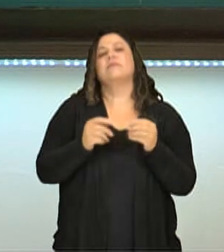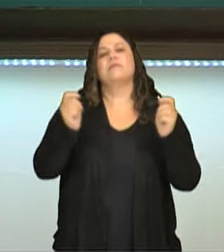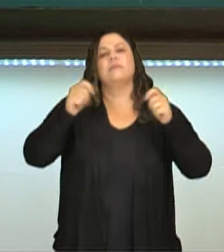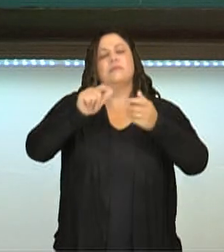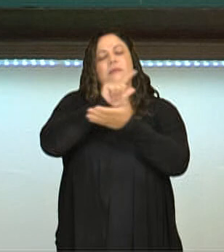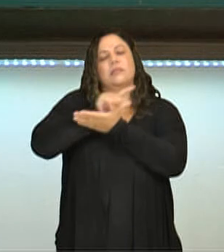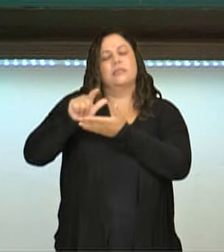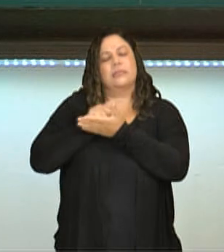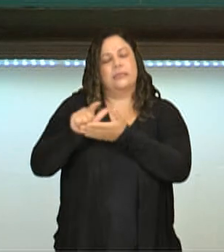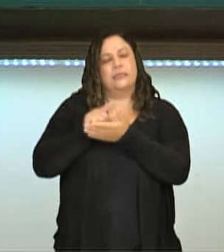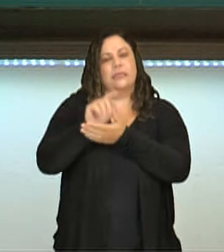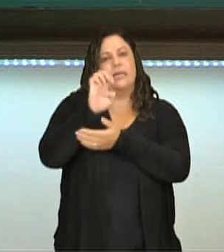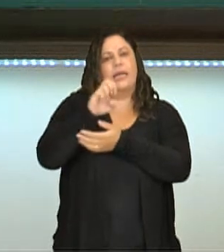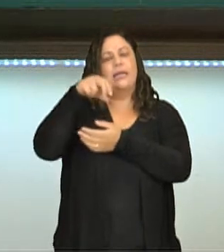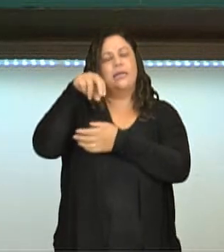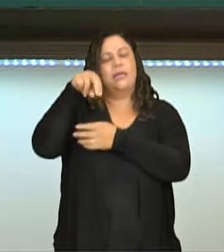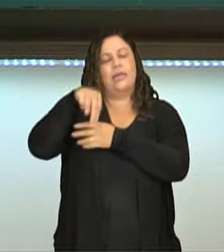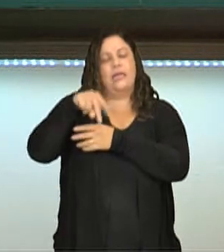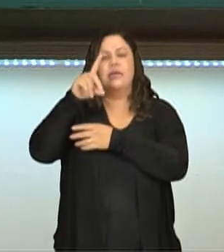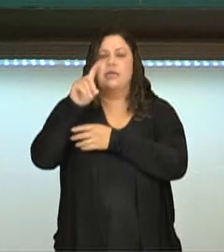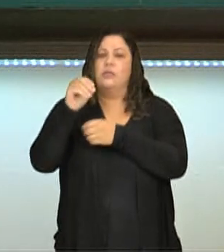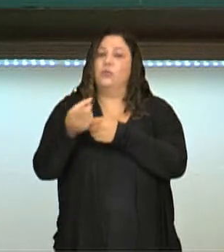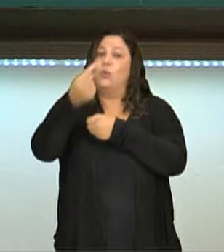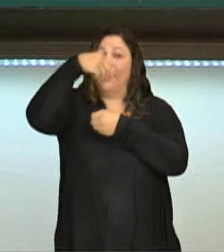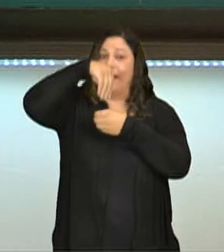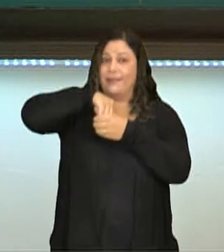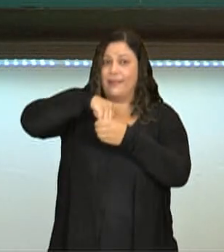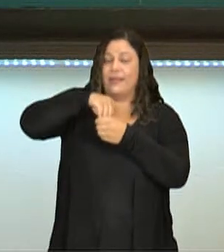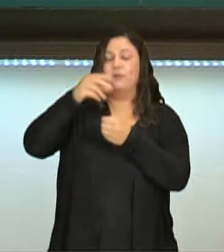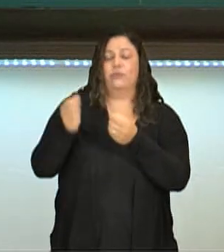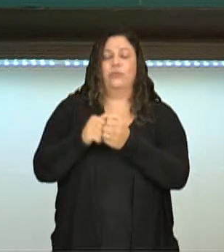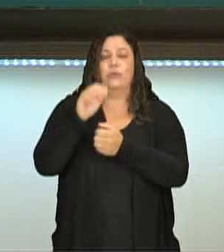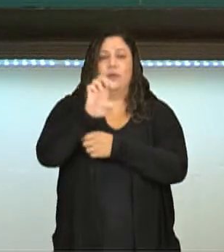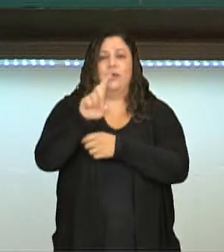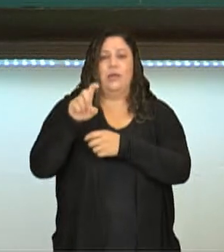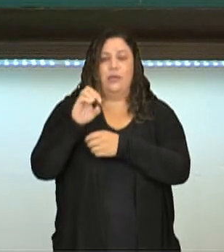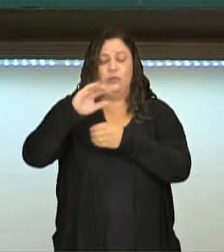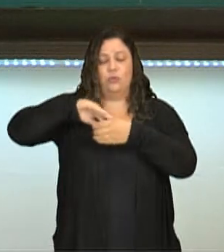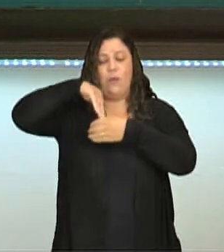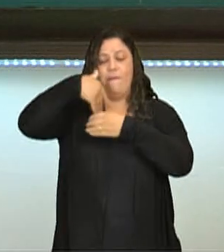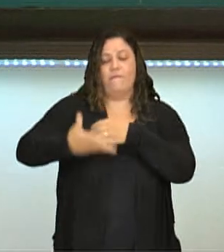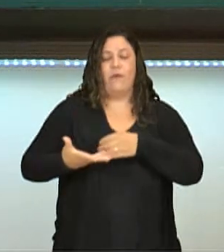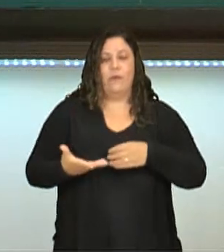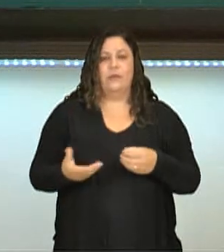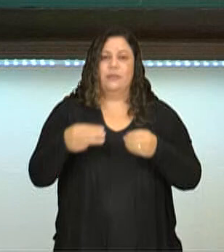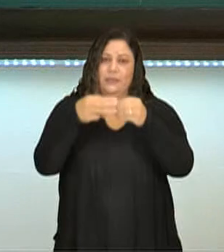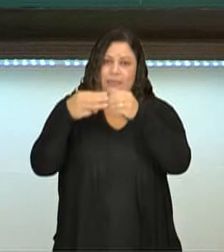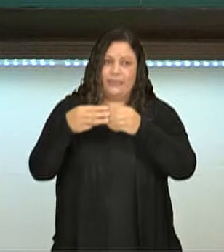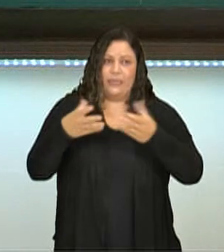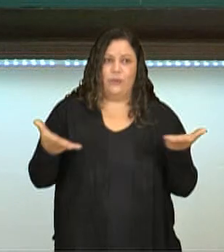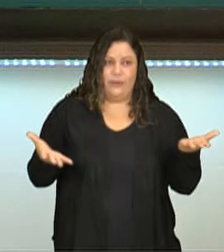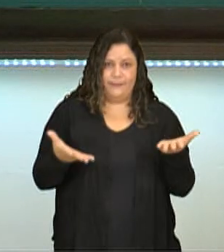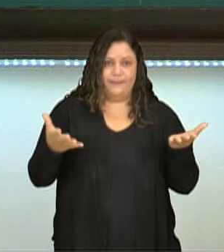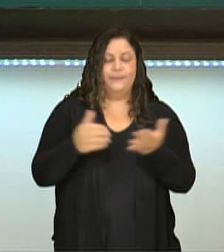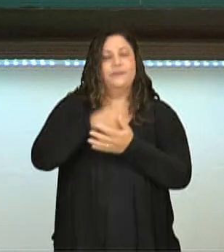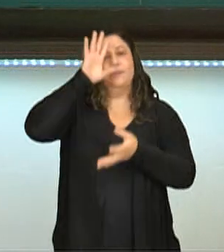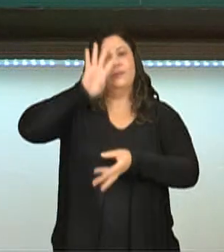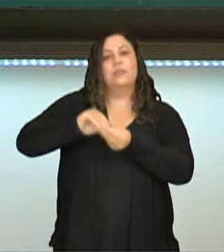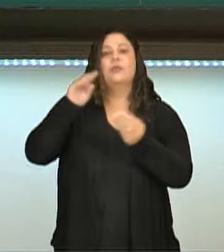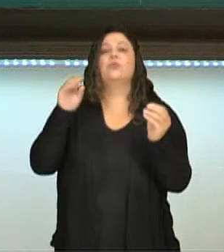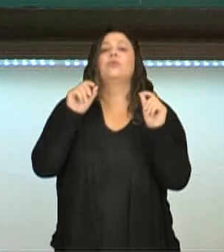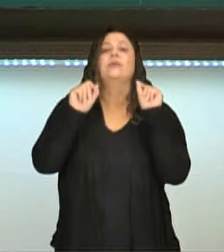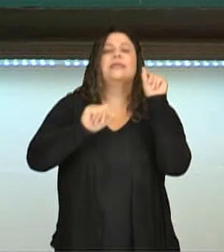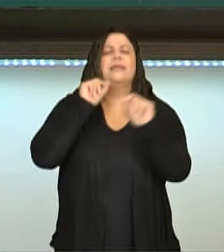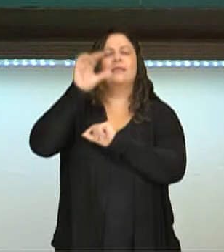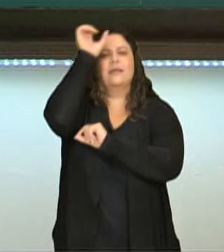a endocitose, a palavrinha endo é para dentro da célula, exocitose para fora da célula. Então, o que